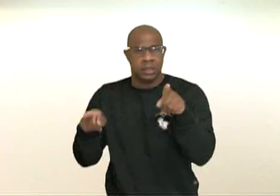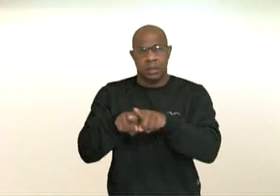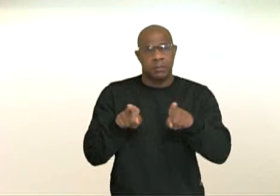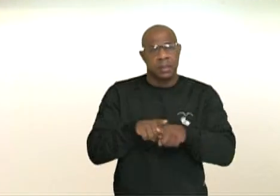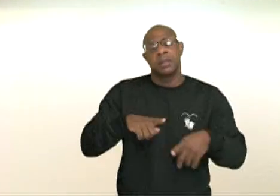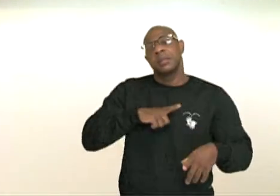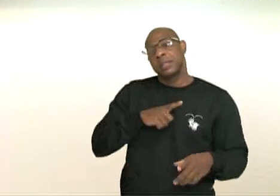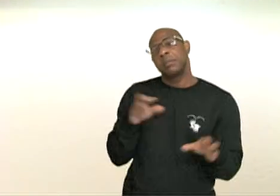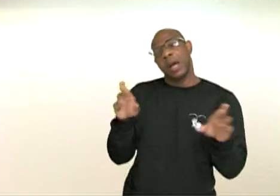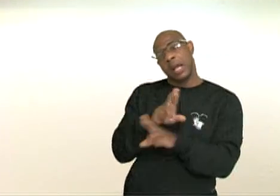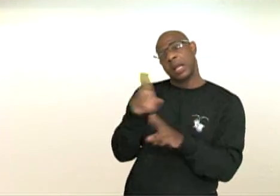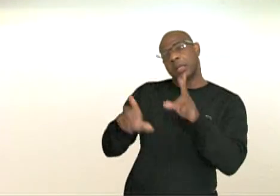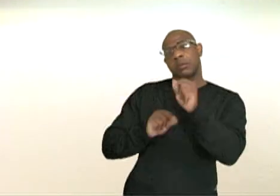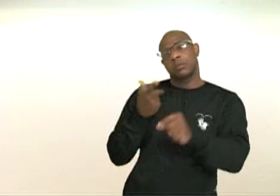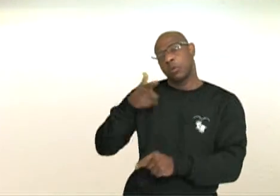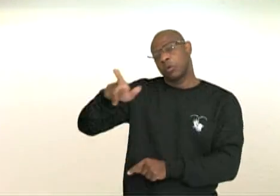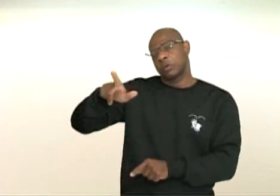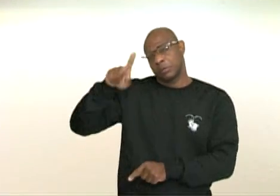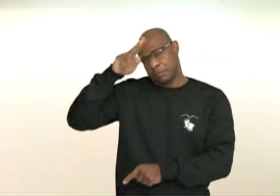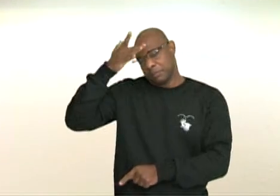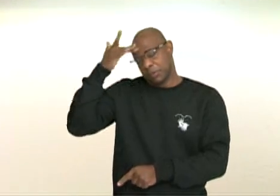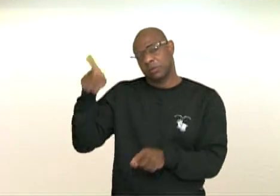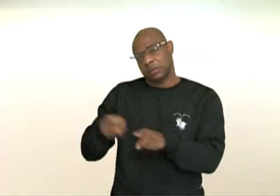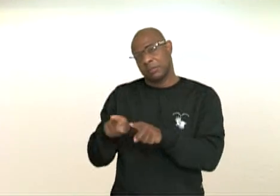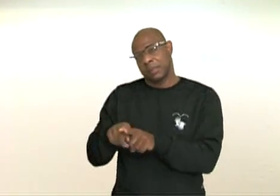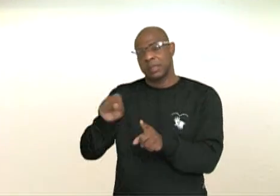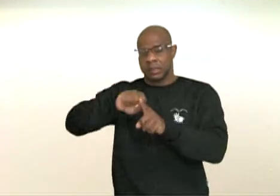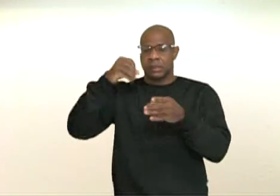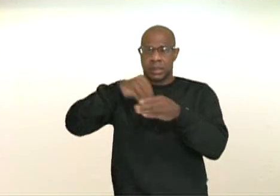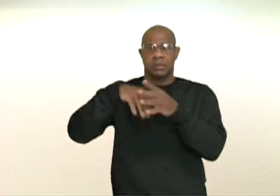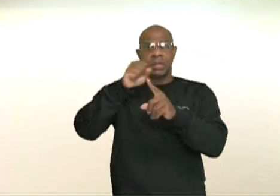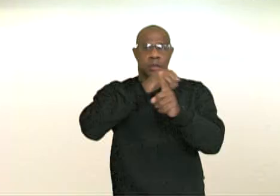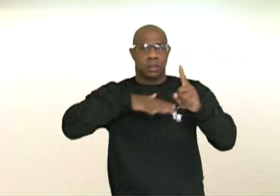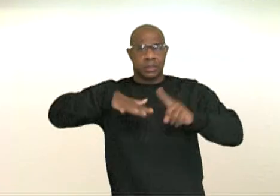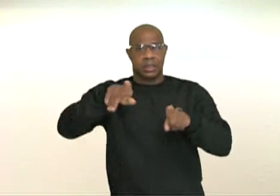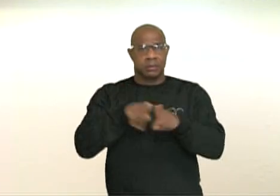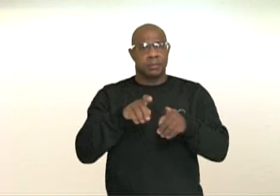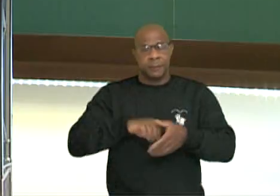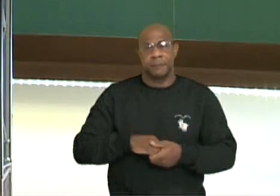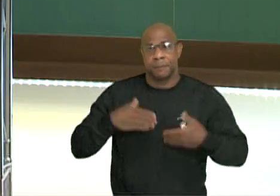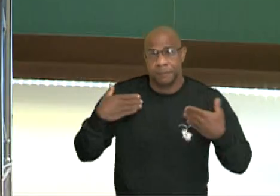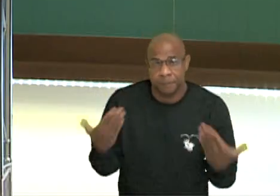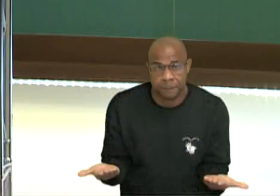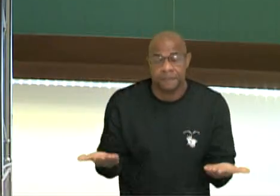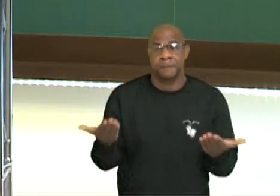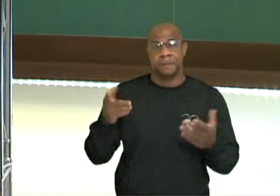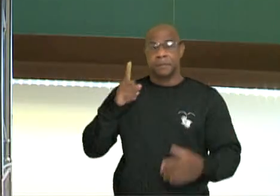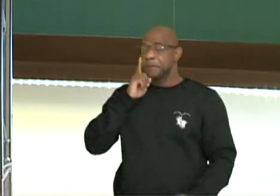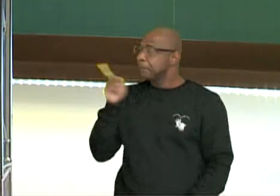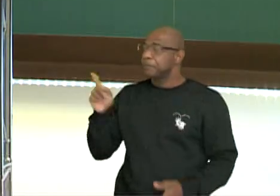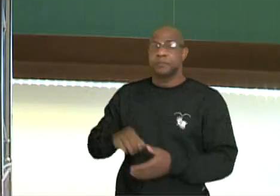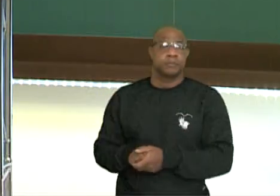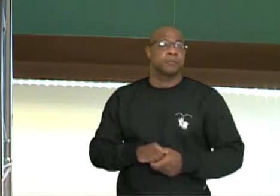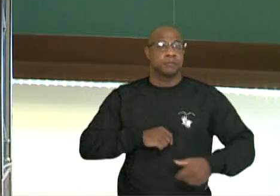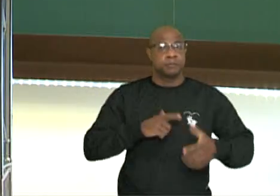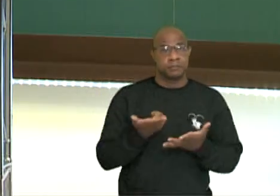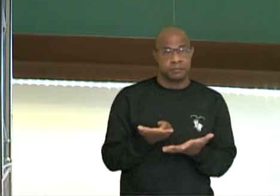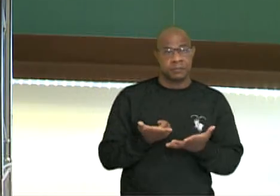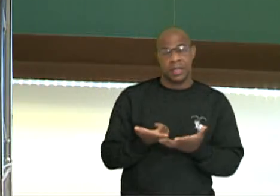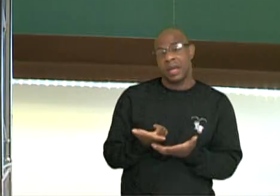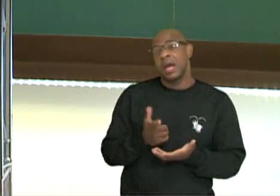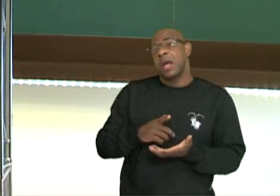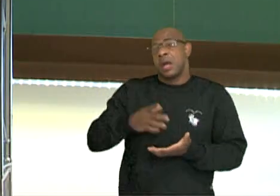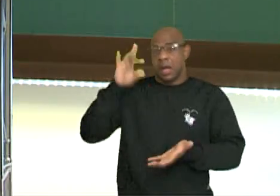estabelecer relação com as outras pessoas da sociedade. Vamos entender melhor. Para analisar uma realidade social,